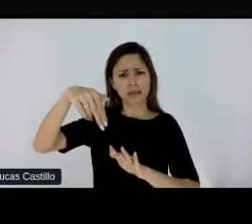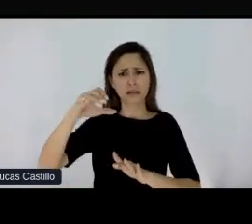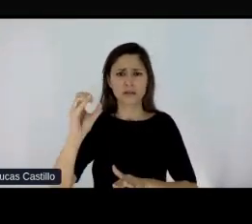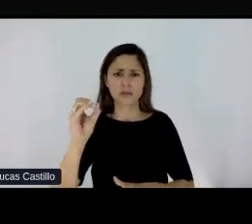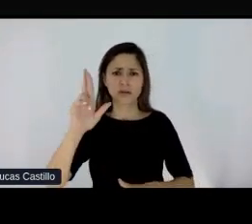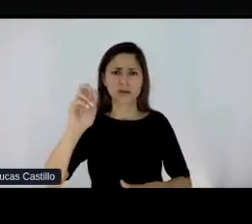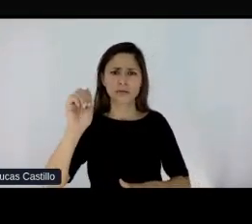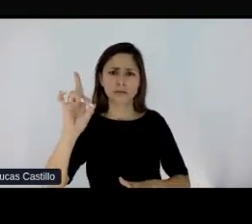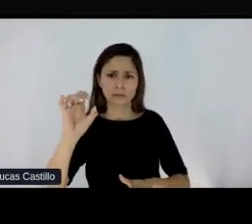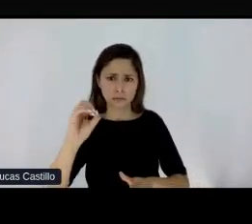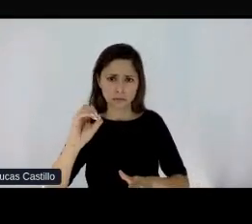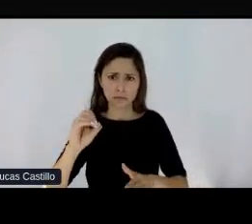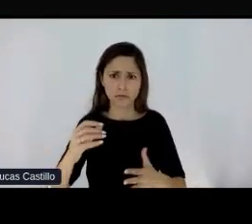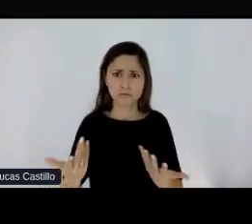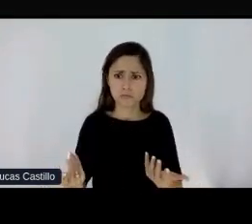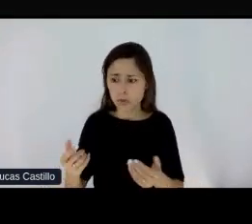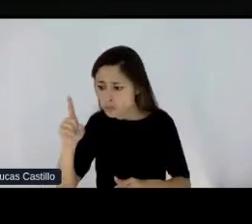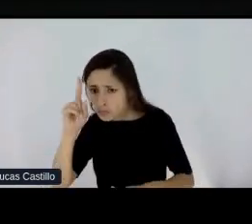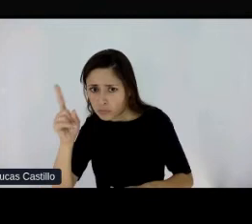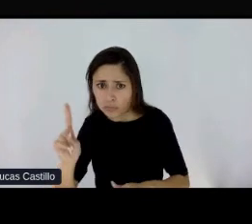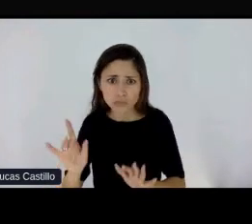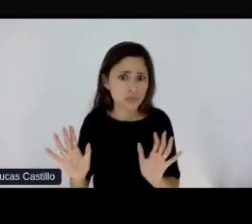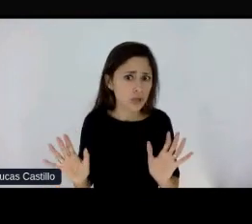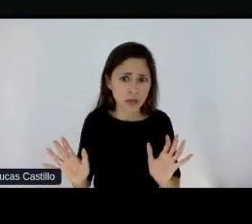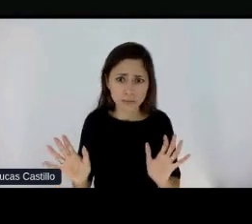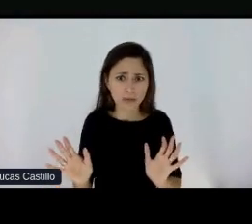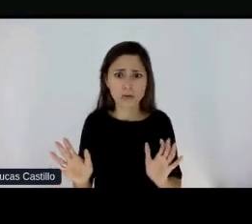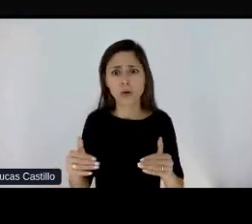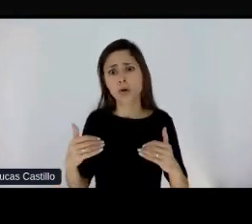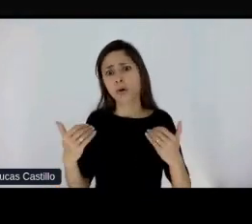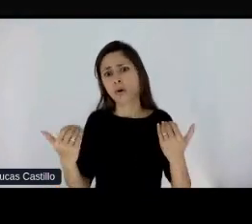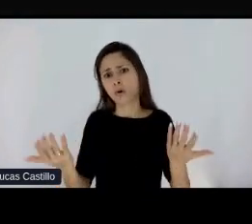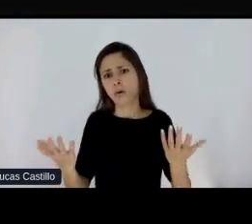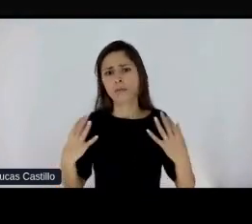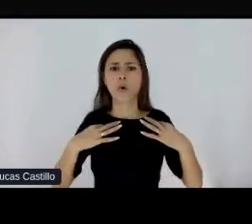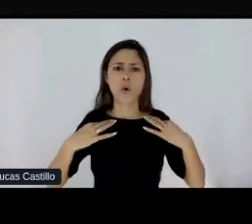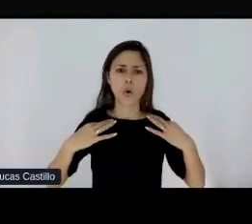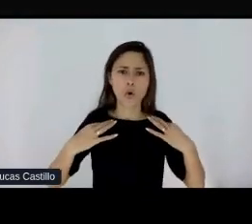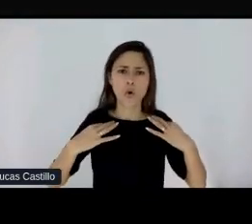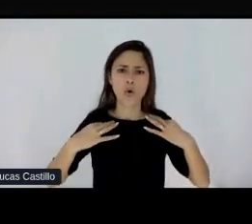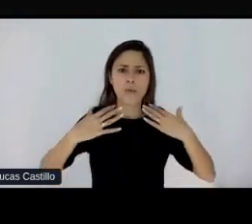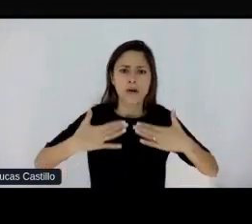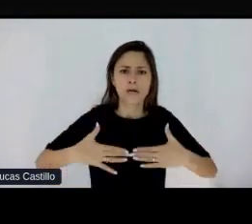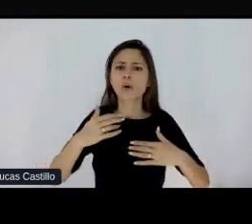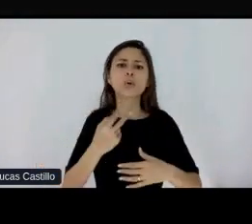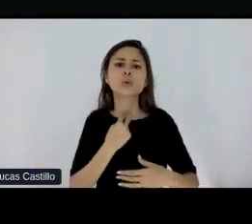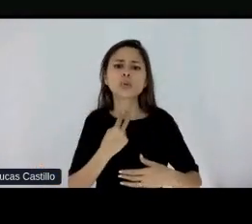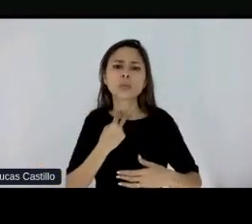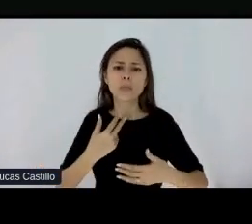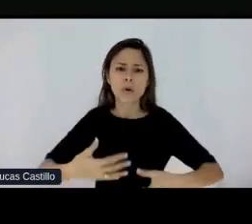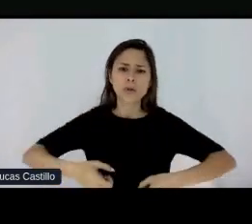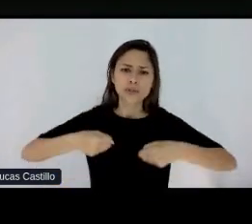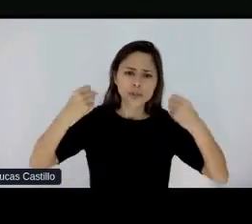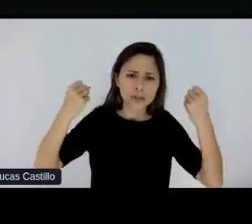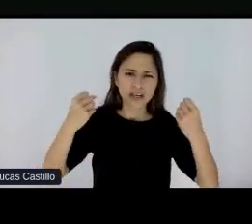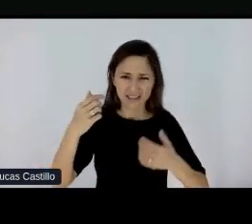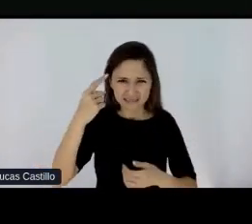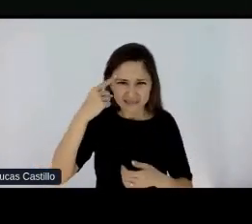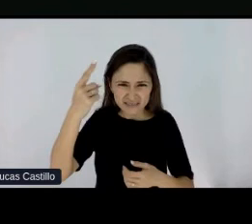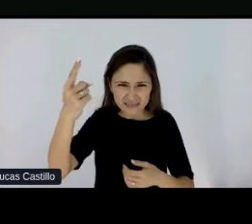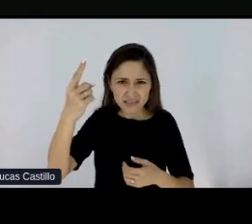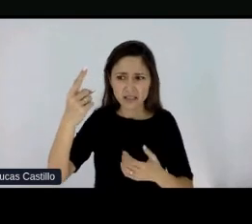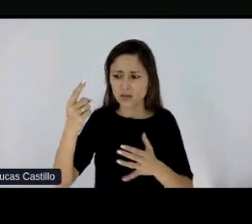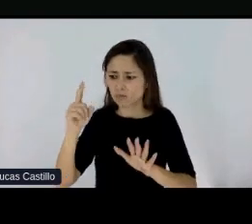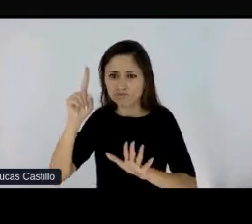tentou ver o sexo dele e não conseguiu, ou tinha muita roupa, ou não pôde tirar a roupa por conta de algum